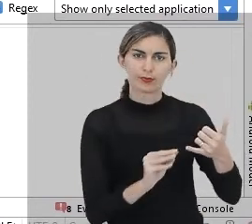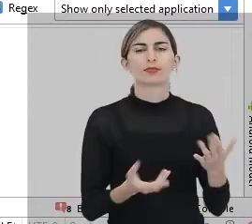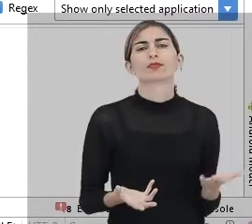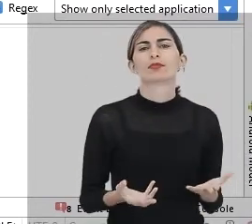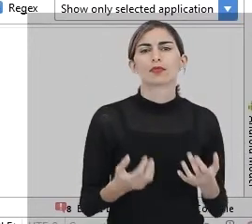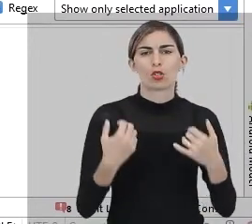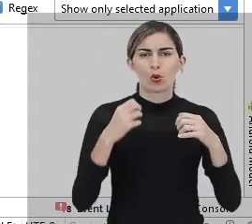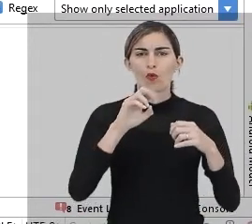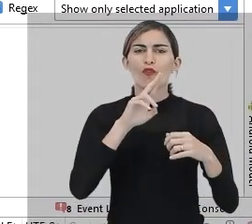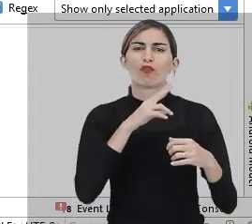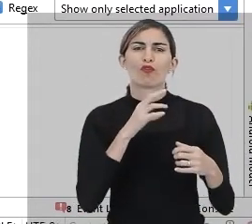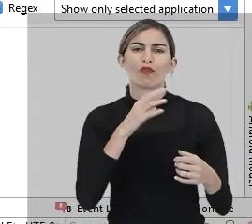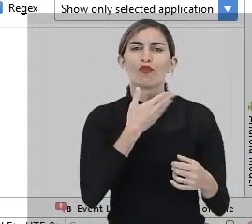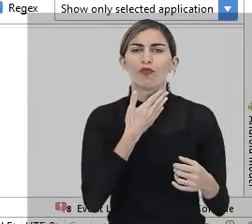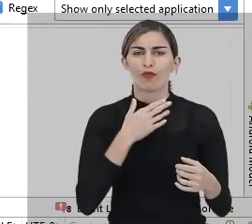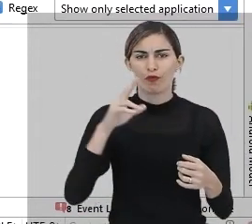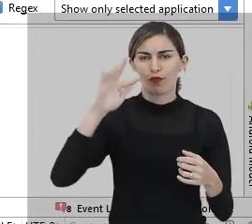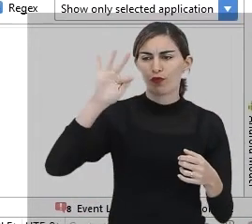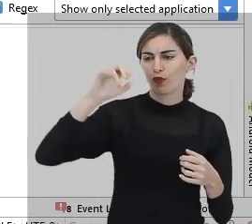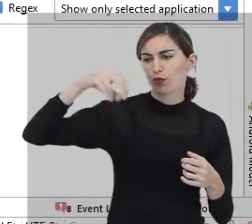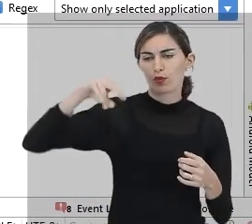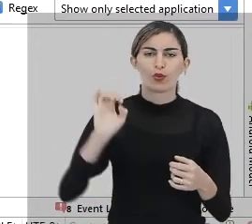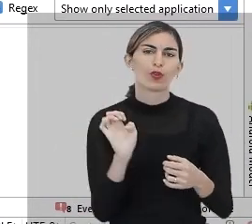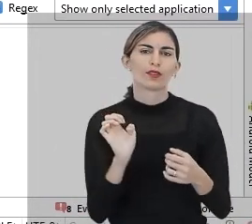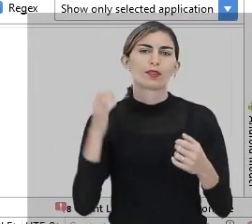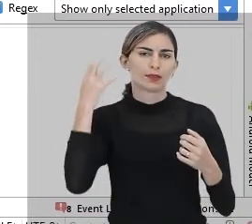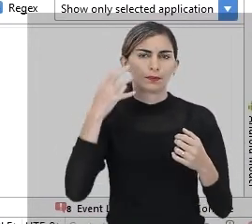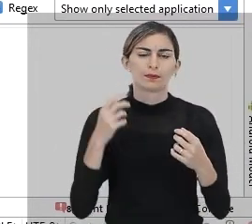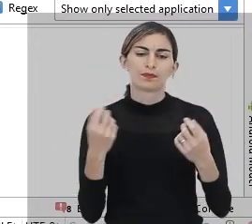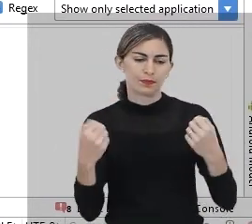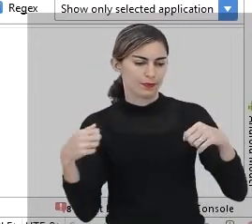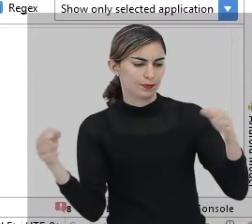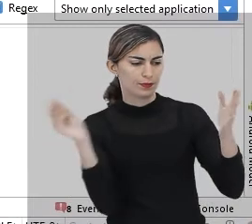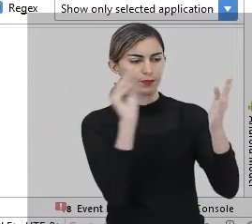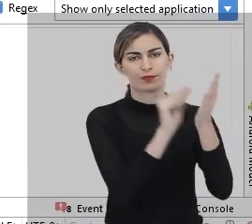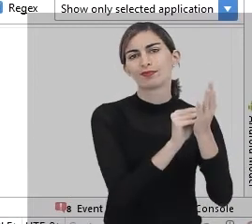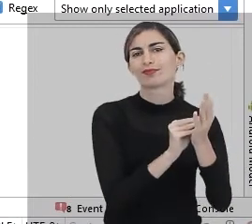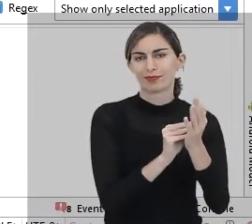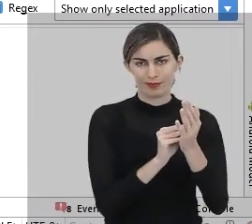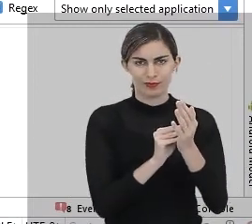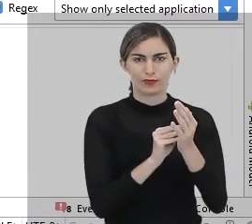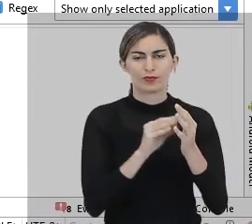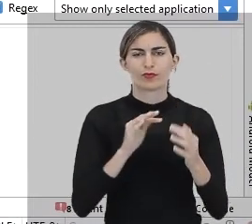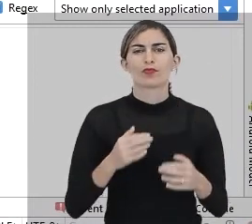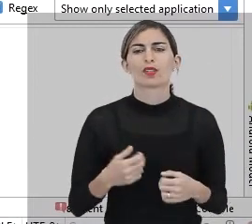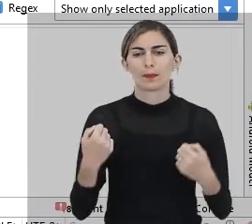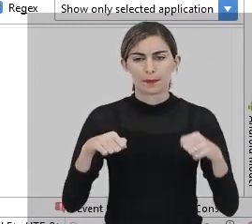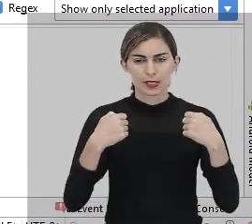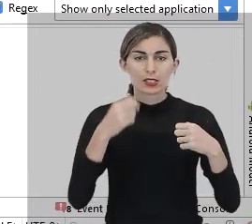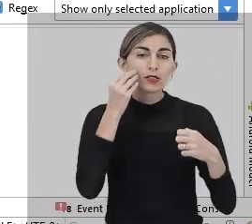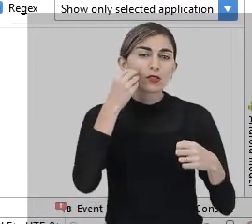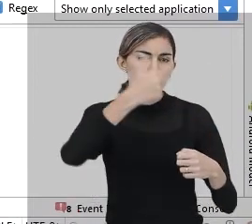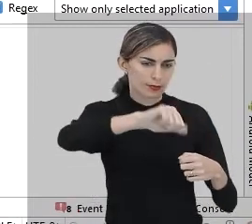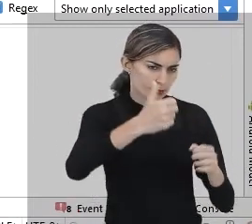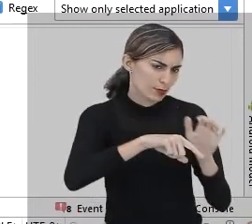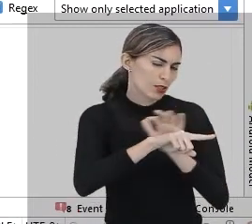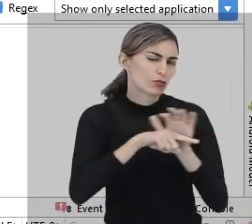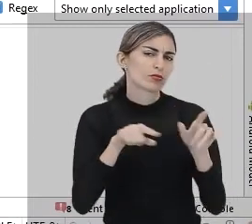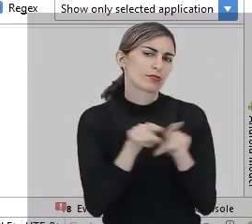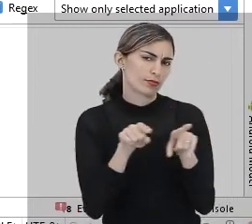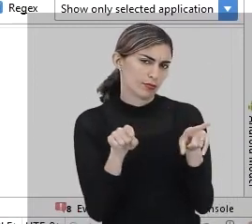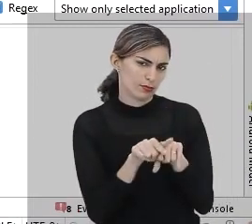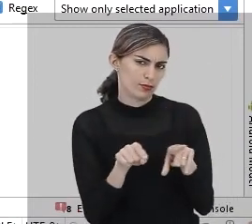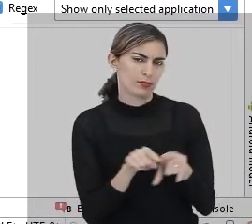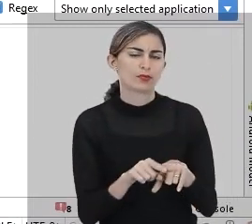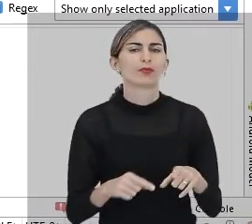call phone, e aqui, quando ele executar esse método Start Activity, você vai ver, você pode testar isso no emulador também. Nada impede